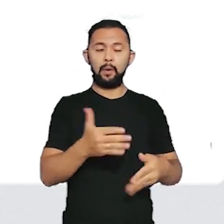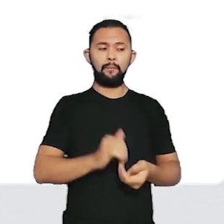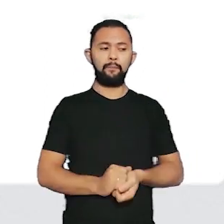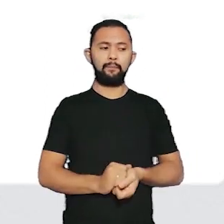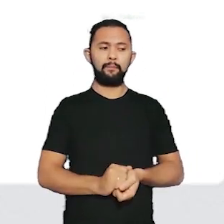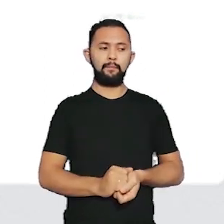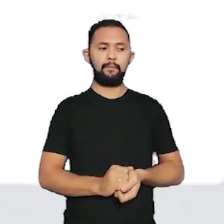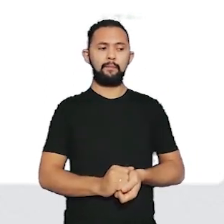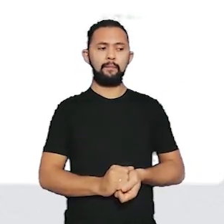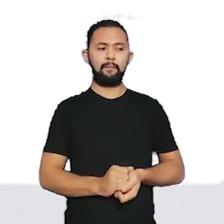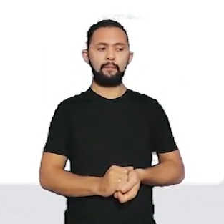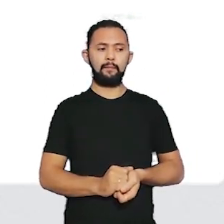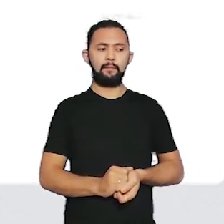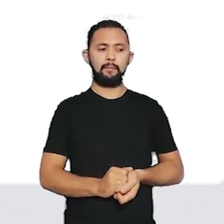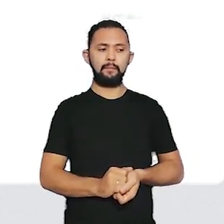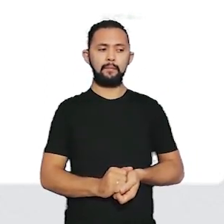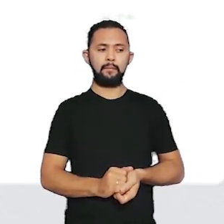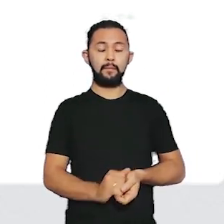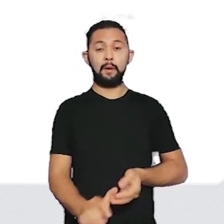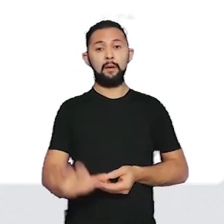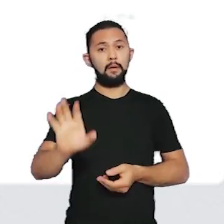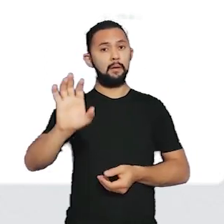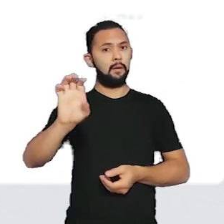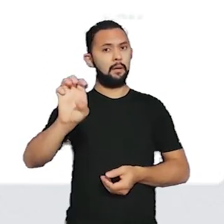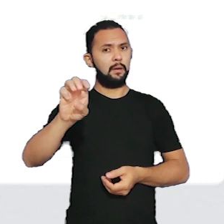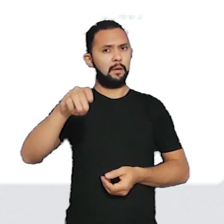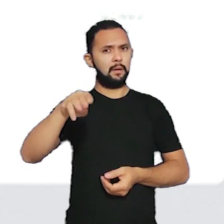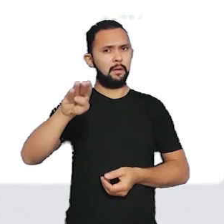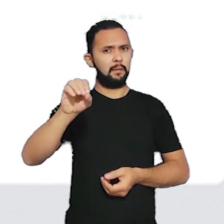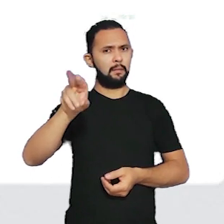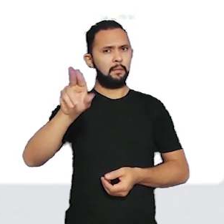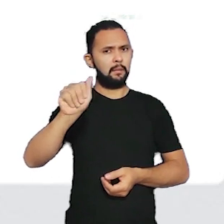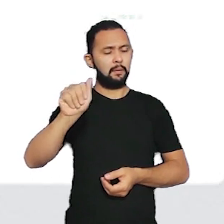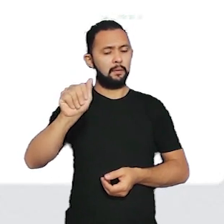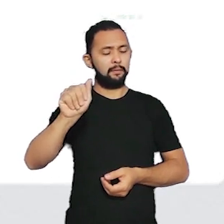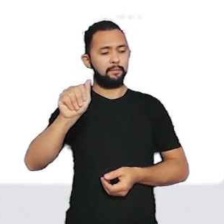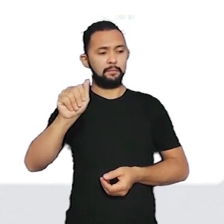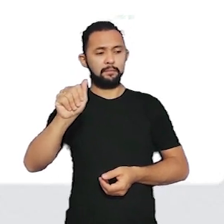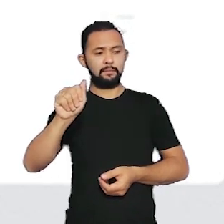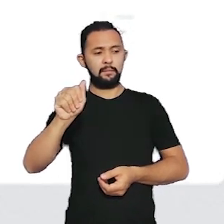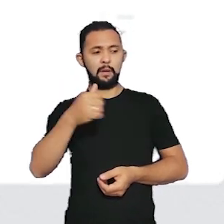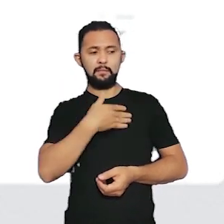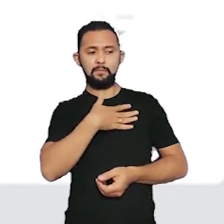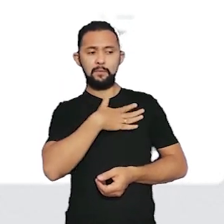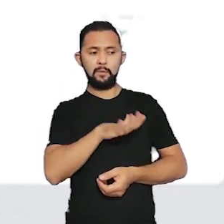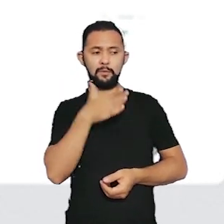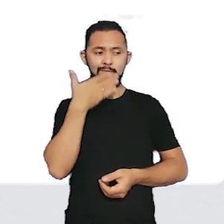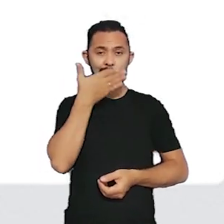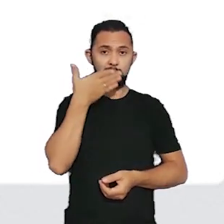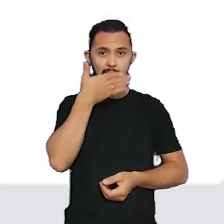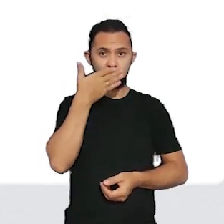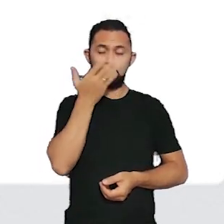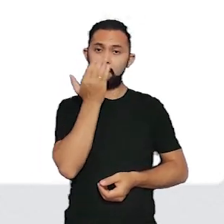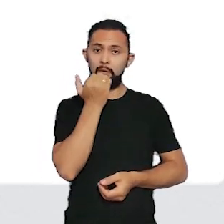doce, como pudim de leite condensado. Então, se eu não gosto de doce, eu não vou comer o pudim de